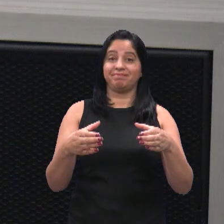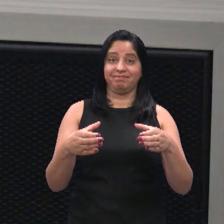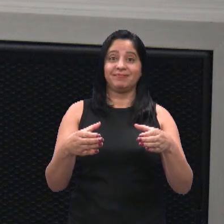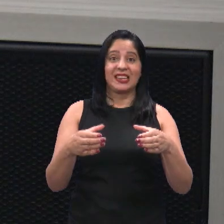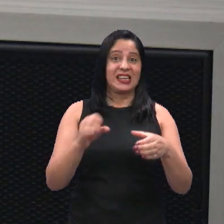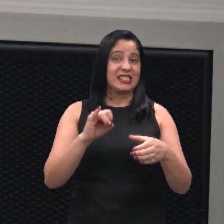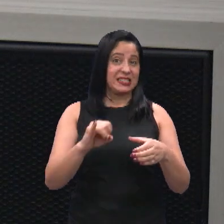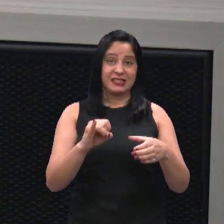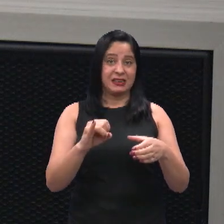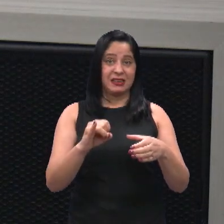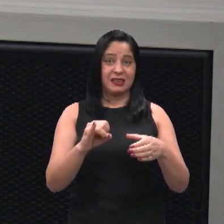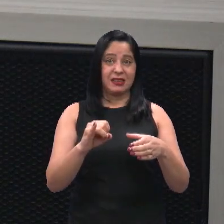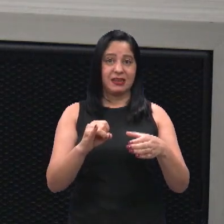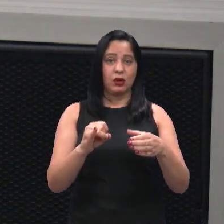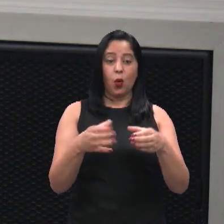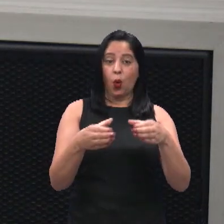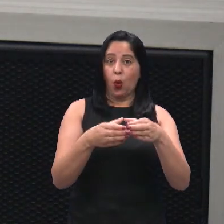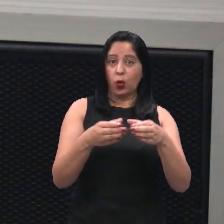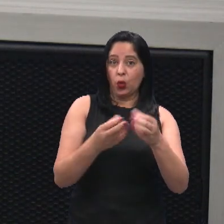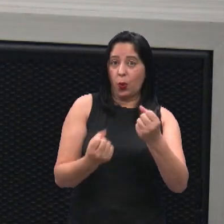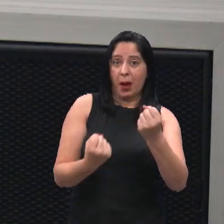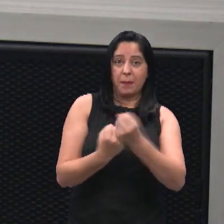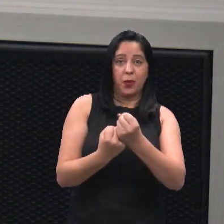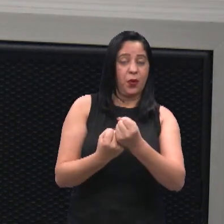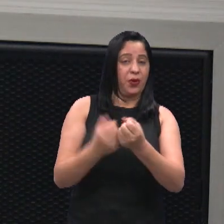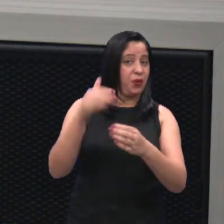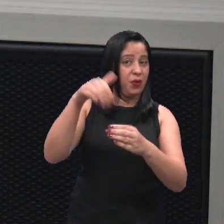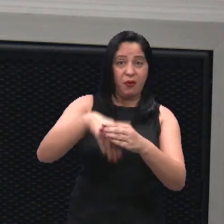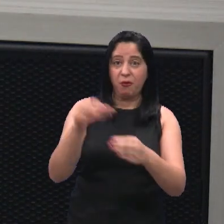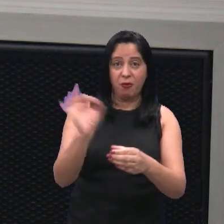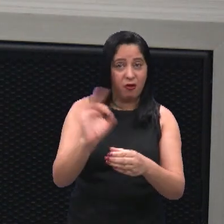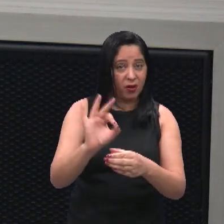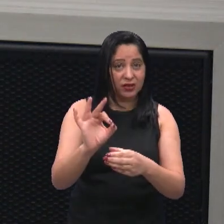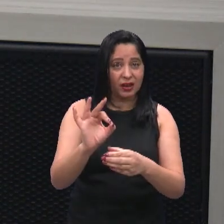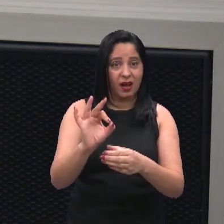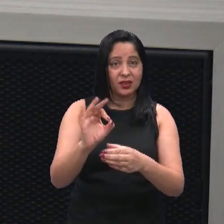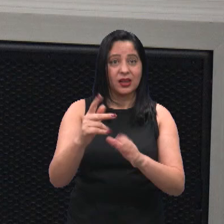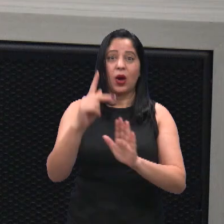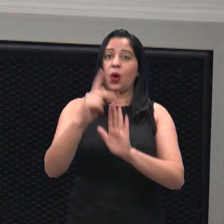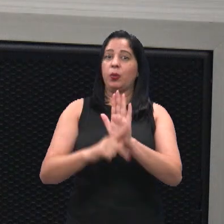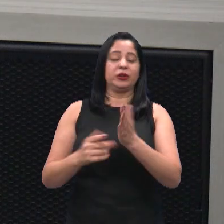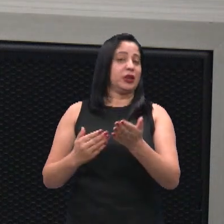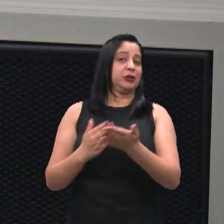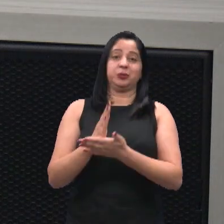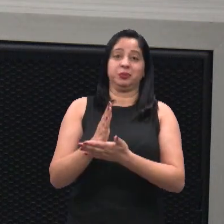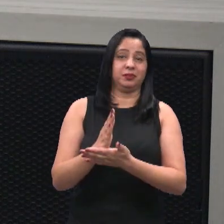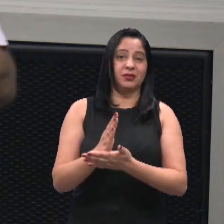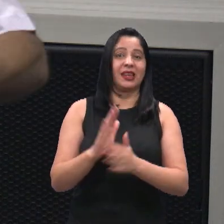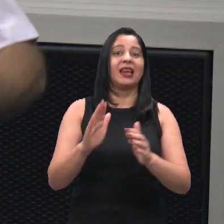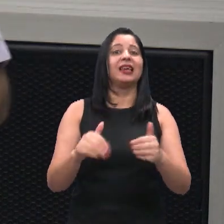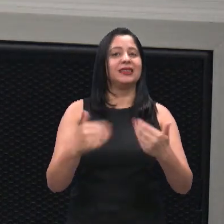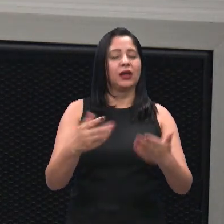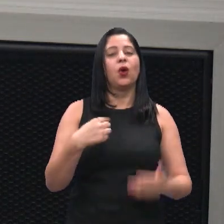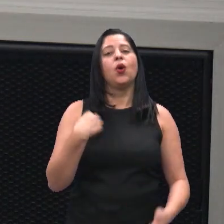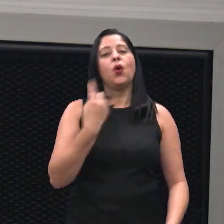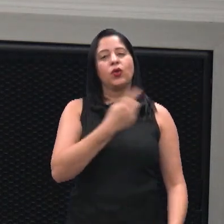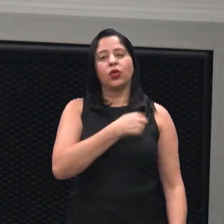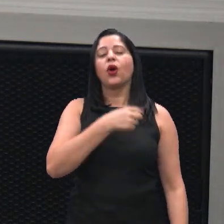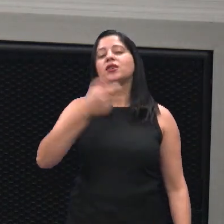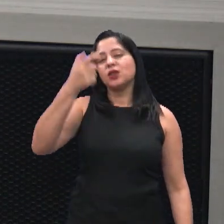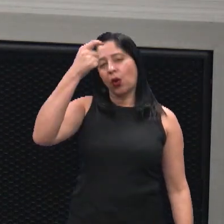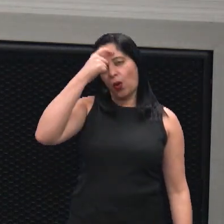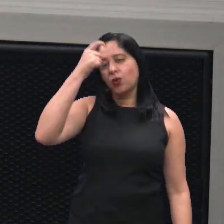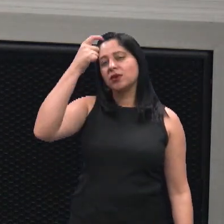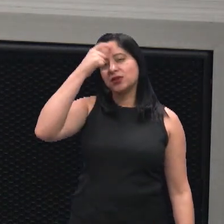não passava o projeto. Então, vereador Apolinário, nós da oposição temos consciência que nós temos que colaborar, não